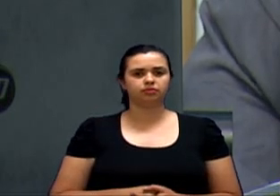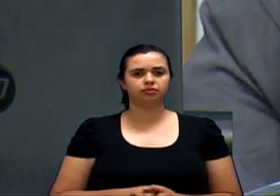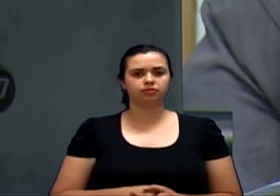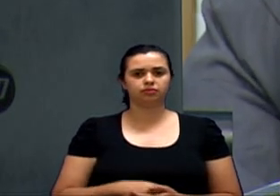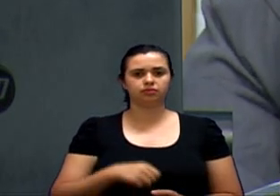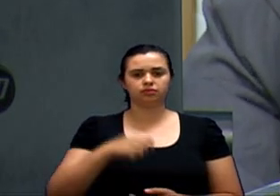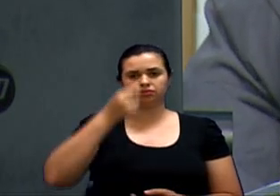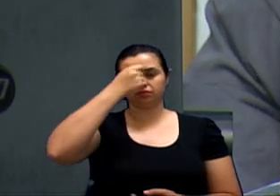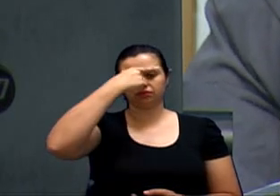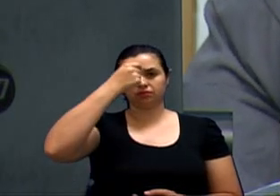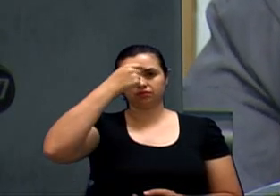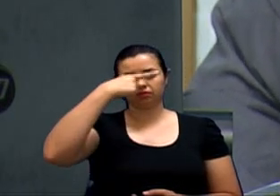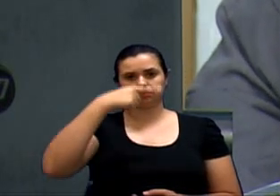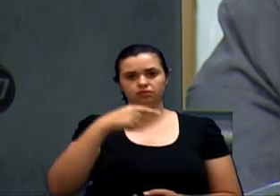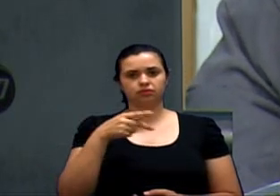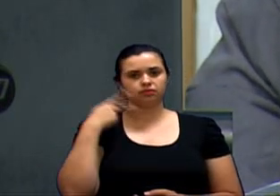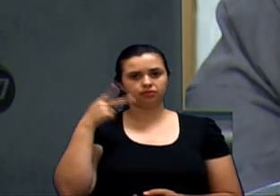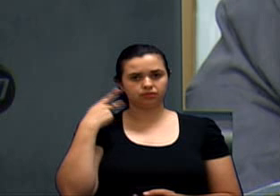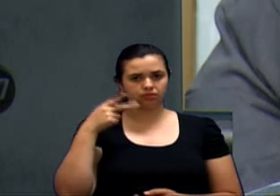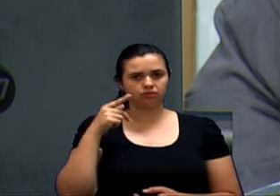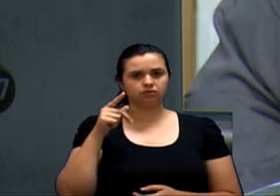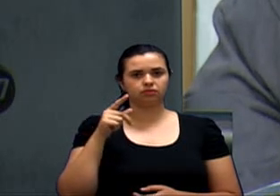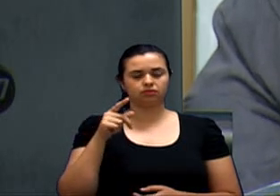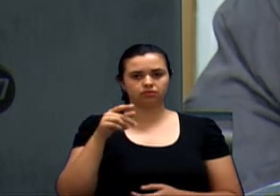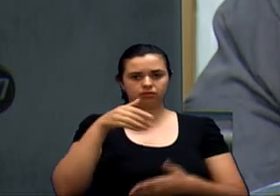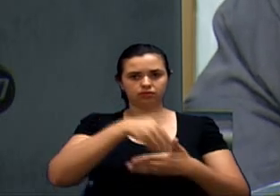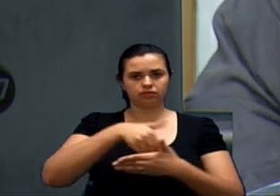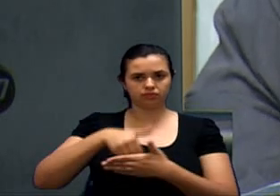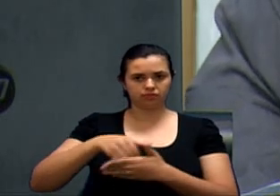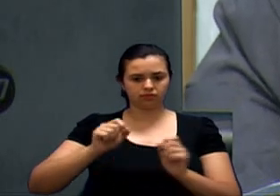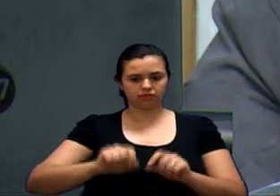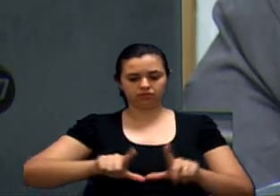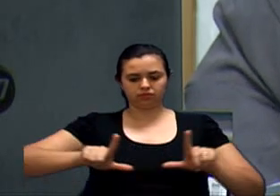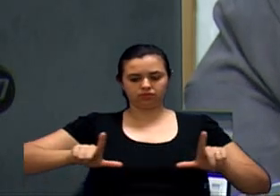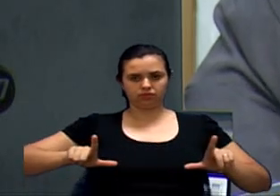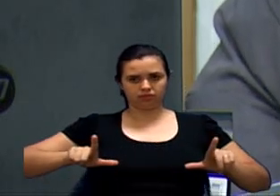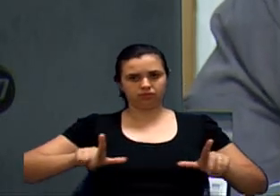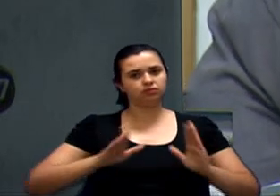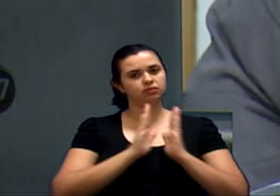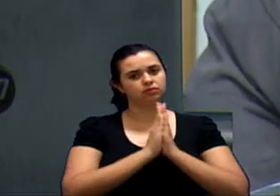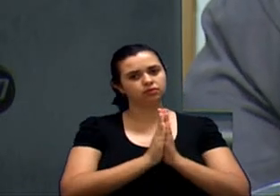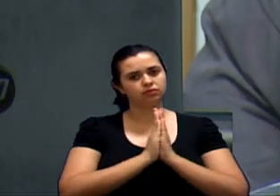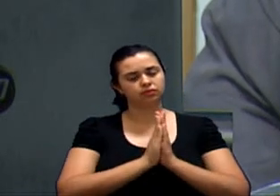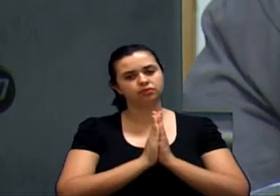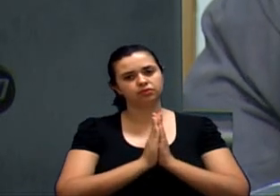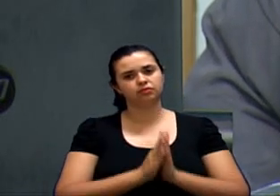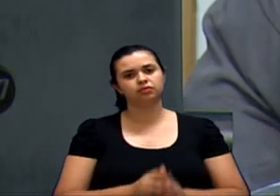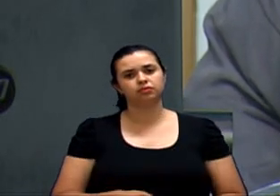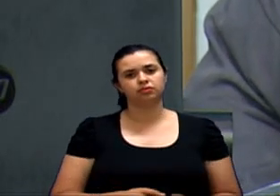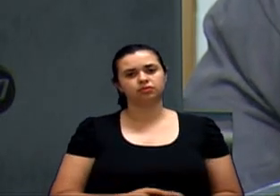Vereador Ítalo. Senhores vereadores, temos uma votação no painel. Por favor.